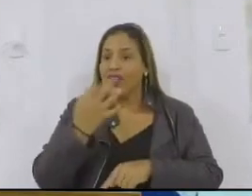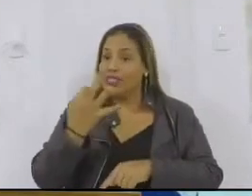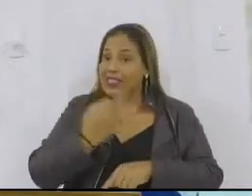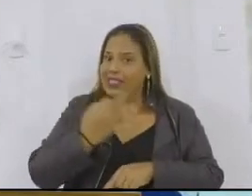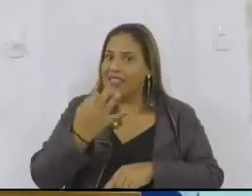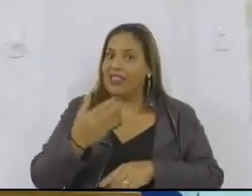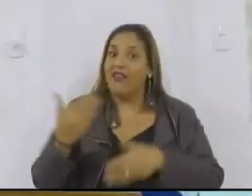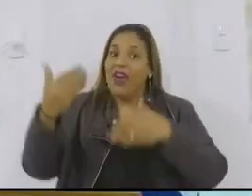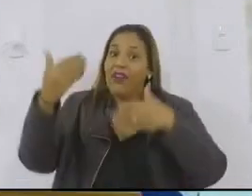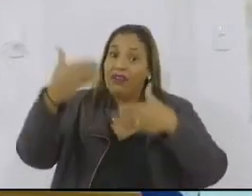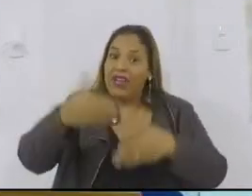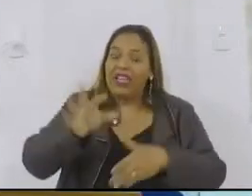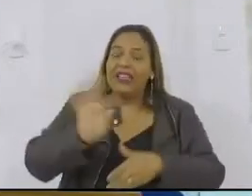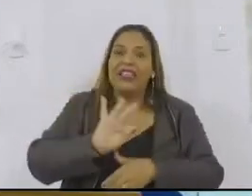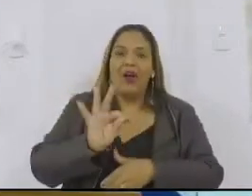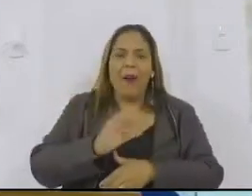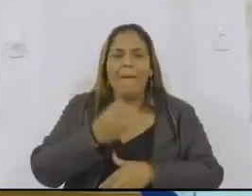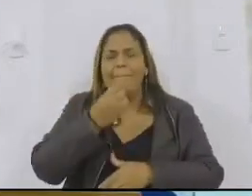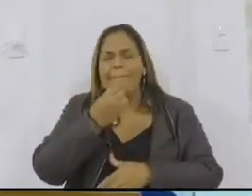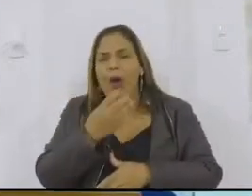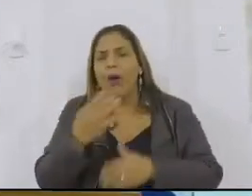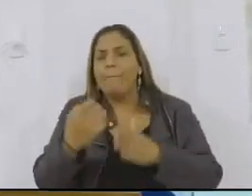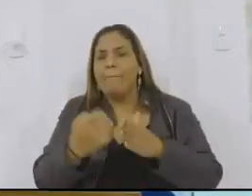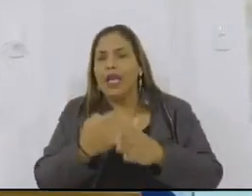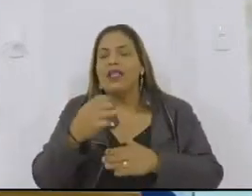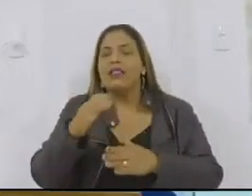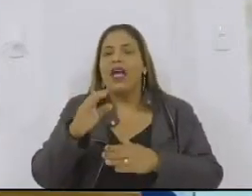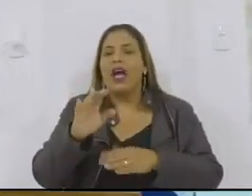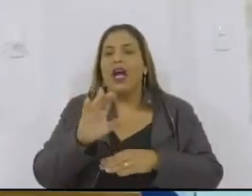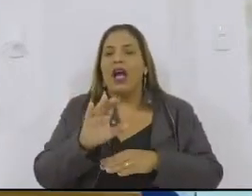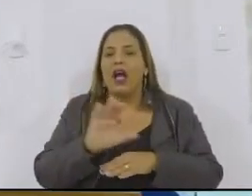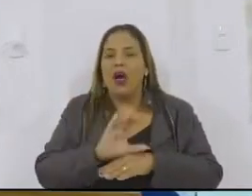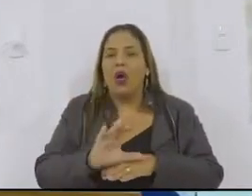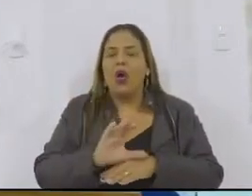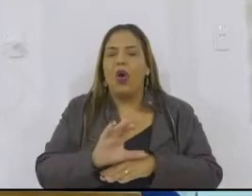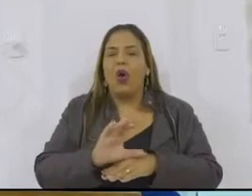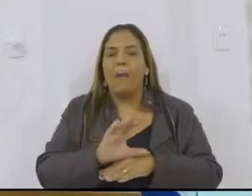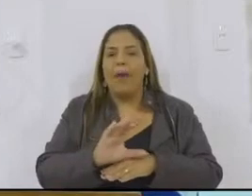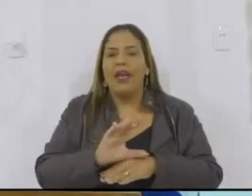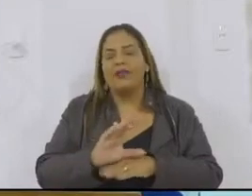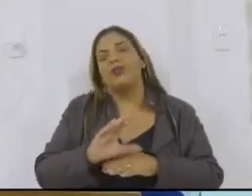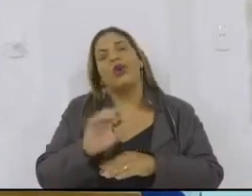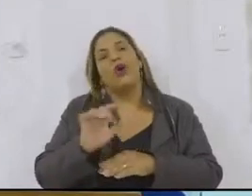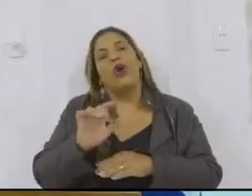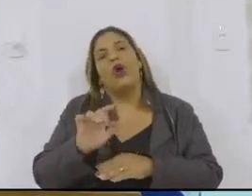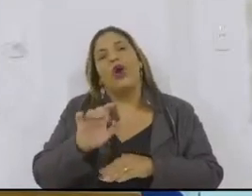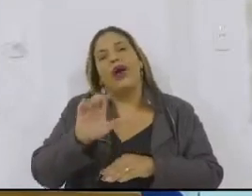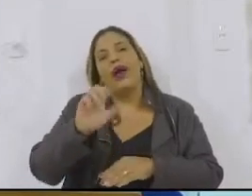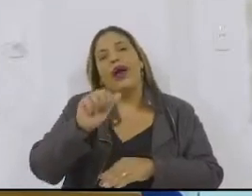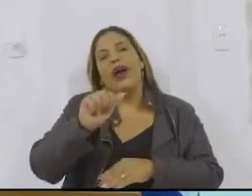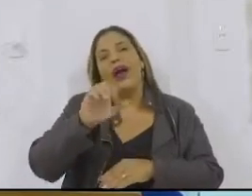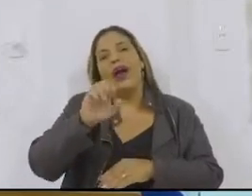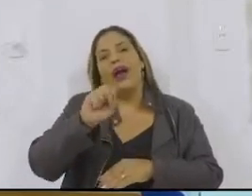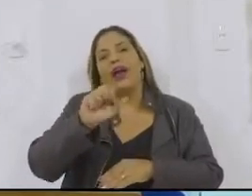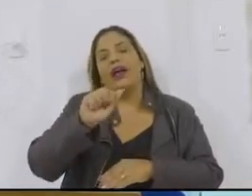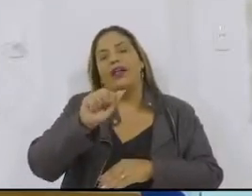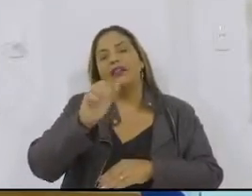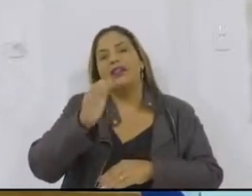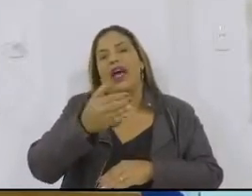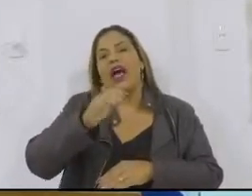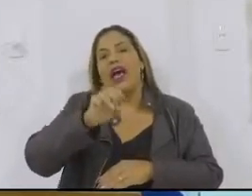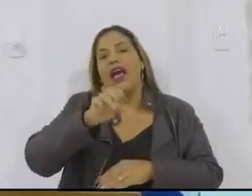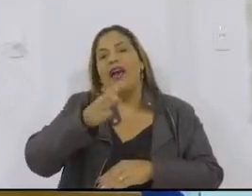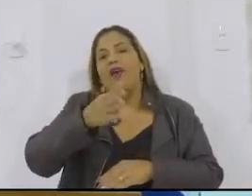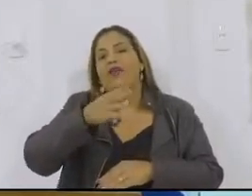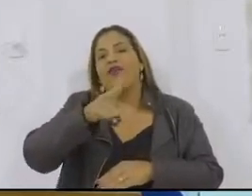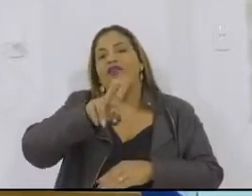Vídeo para o município de Tanguá, e a programação é que até dezembro seja inaugurado. A gente clama para que os empresários da Casa e Vídeo